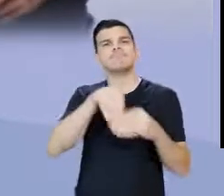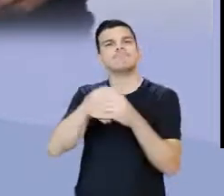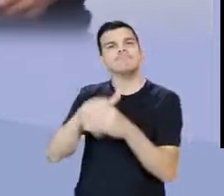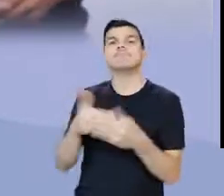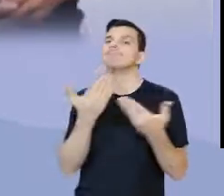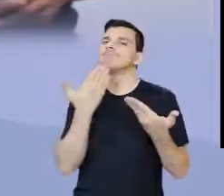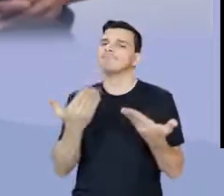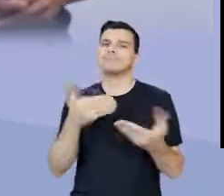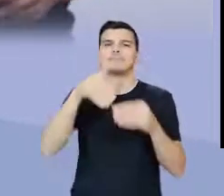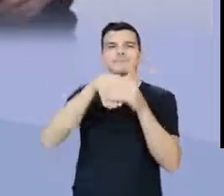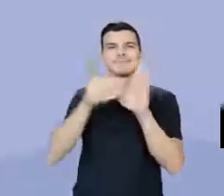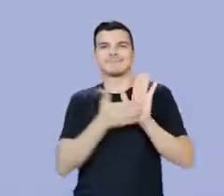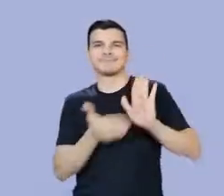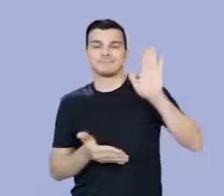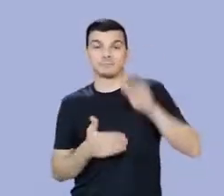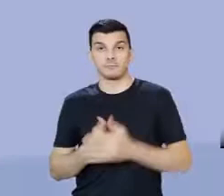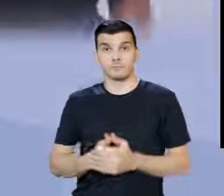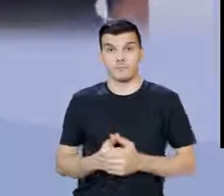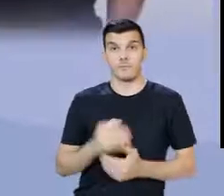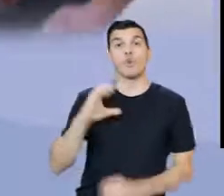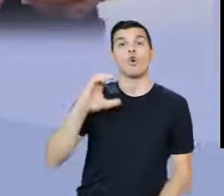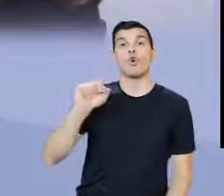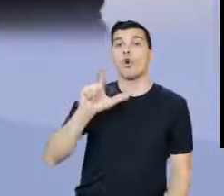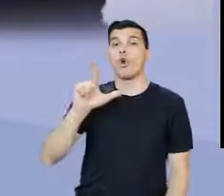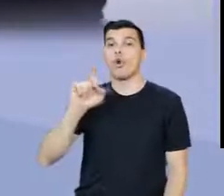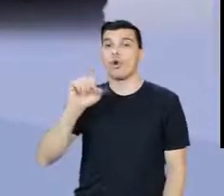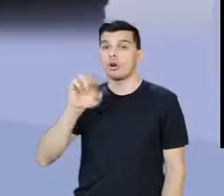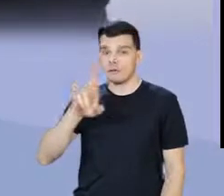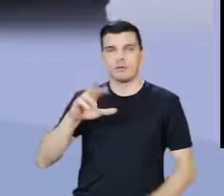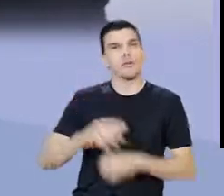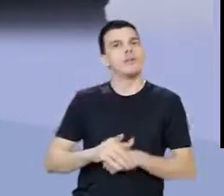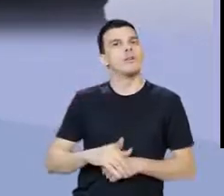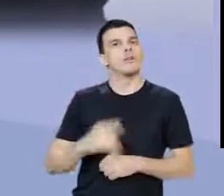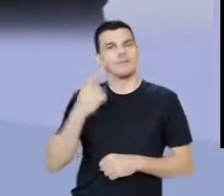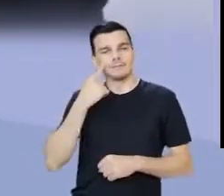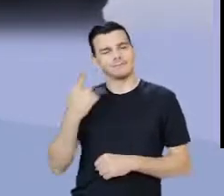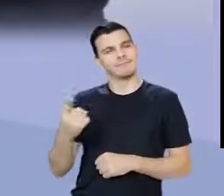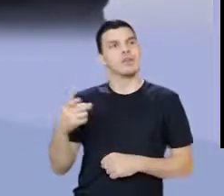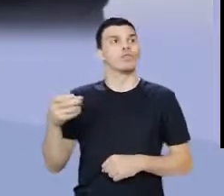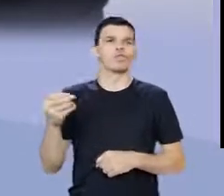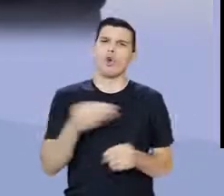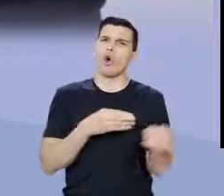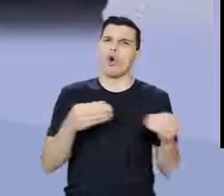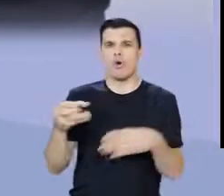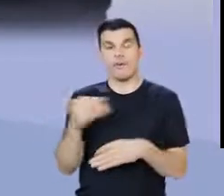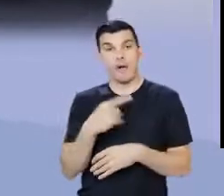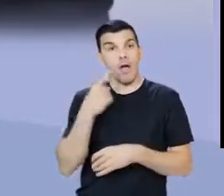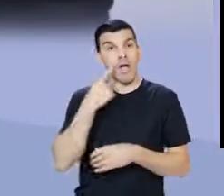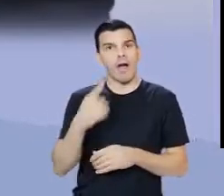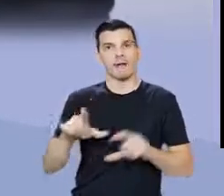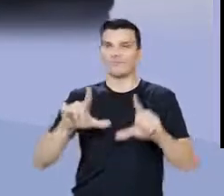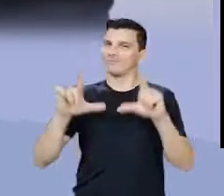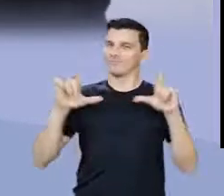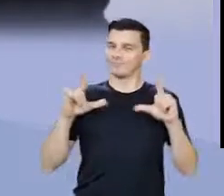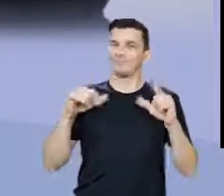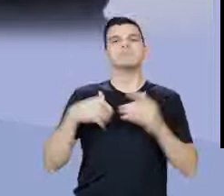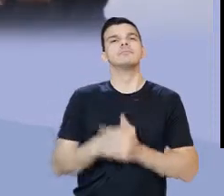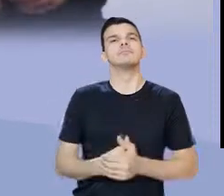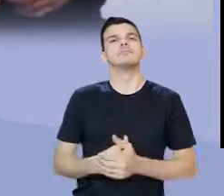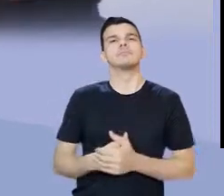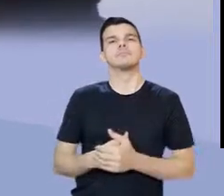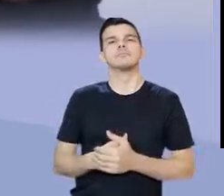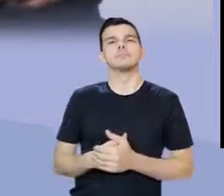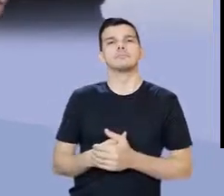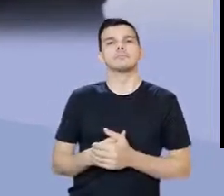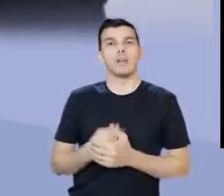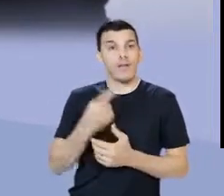o voto do brasileiro em 89. Então, meu aluno, o Fernando Collor vinha como uma novidade, né? Até porque tinha um slogan interessante para a época,